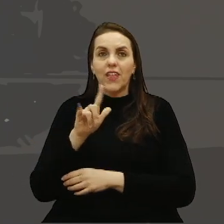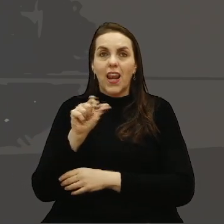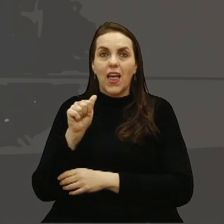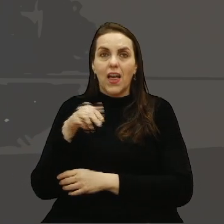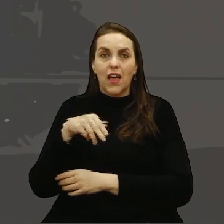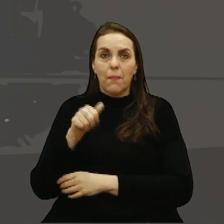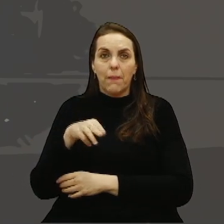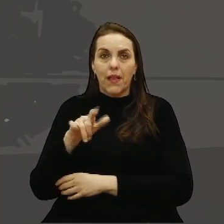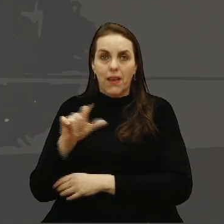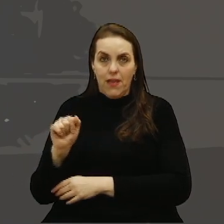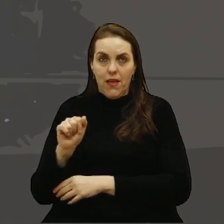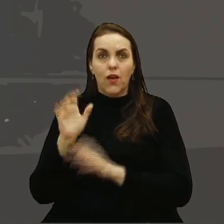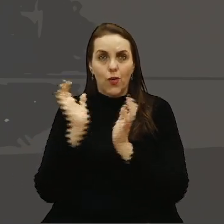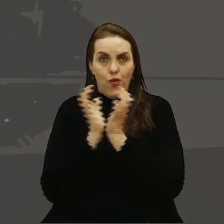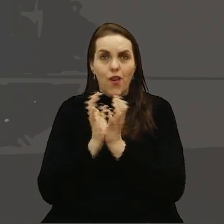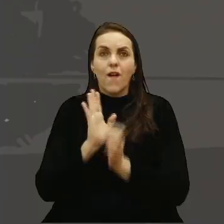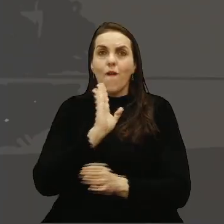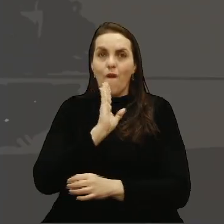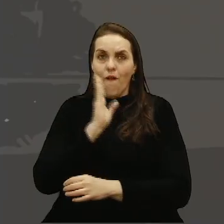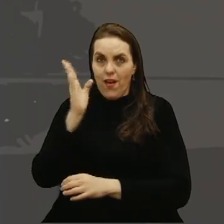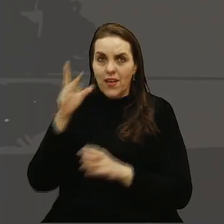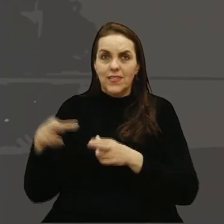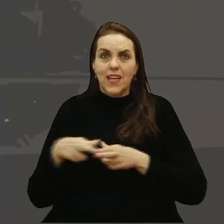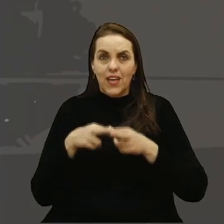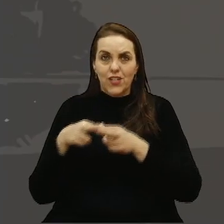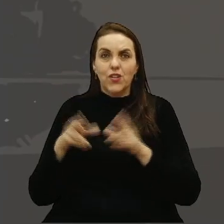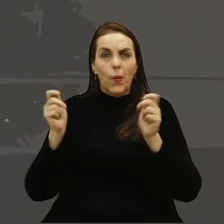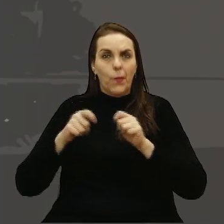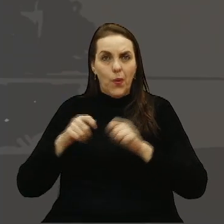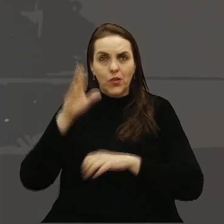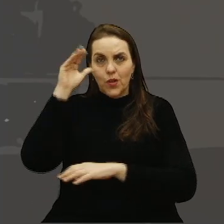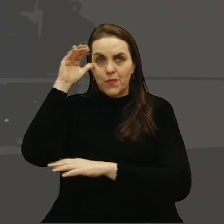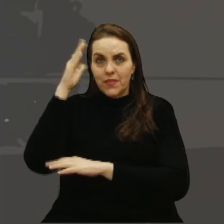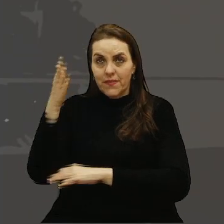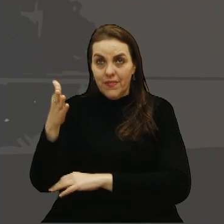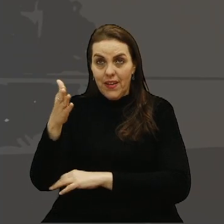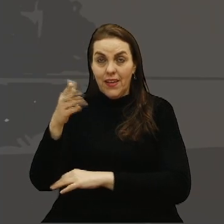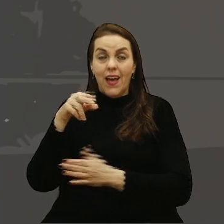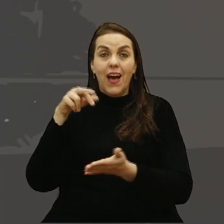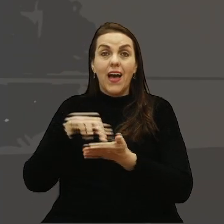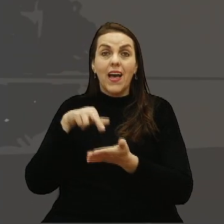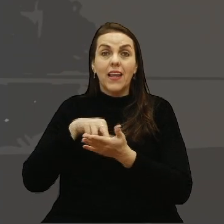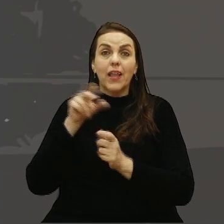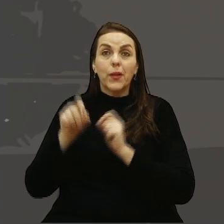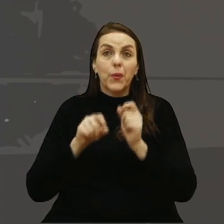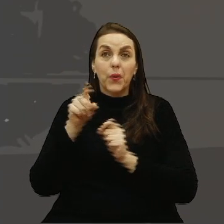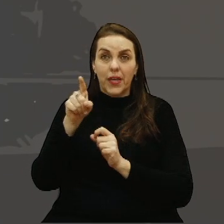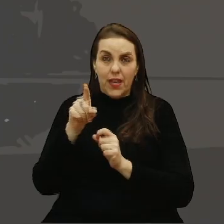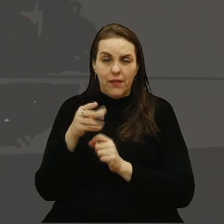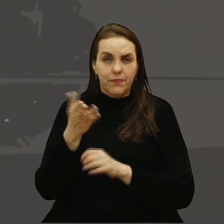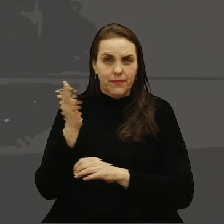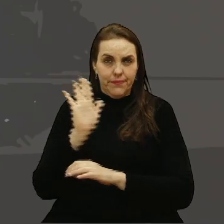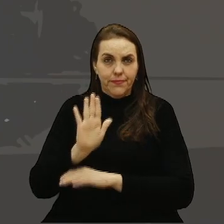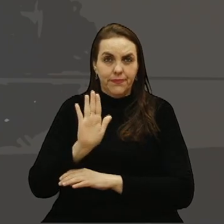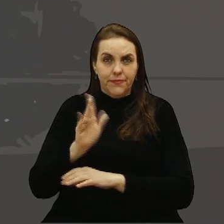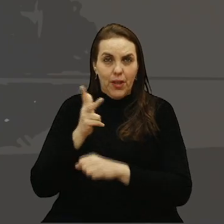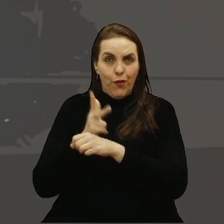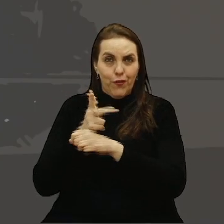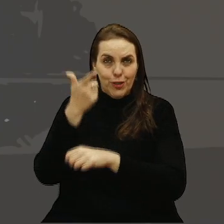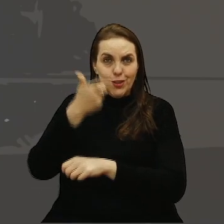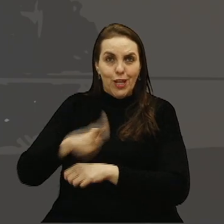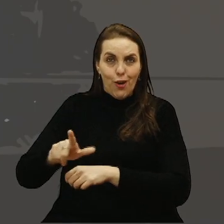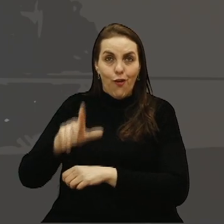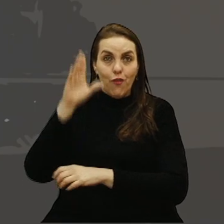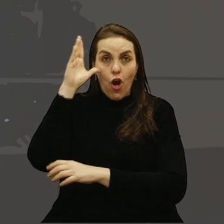que conhecem a região aqui podem observar, inclusive, nós temos essa realidade aqui. Ó. Nós vamos voltar ao primeiro vídeo para os colegas observarem que a gente